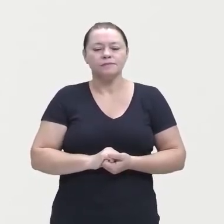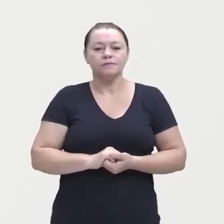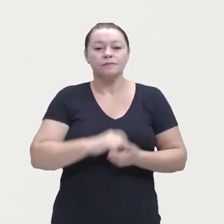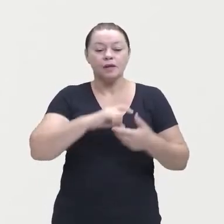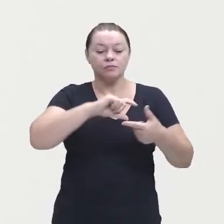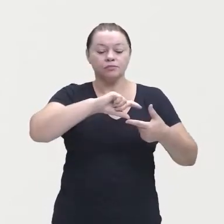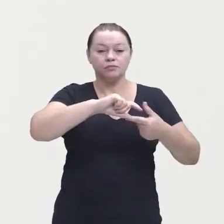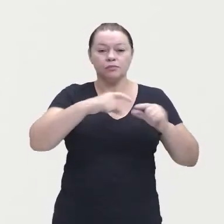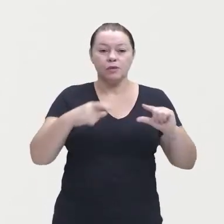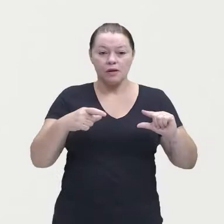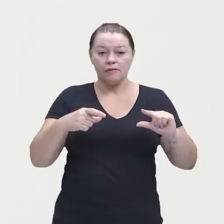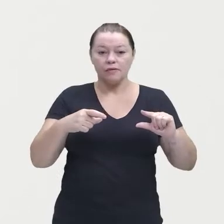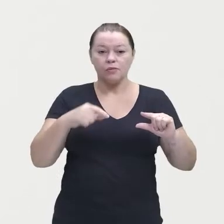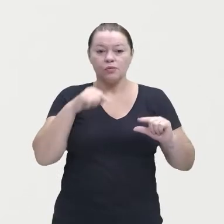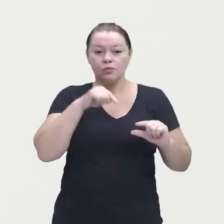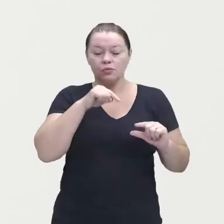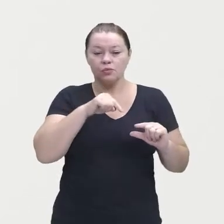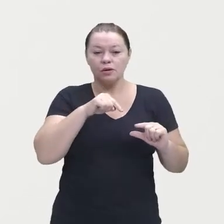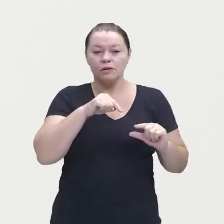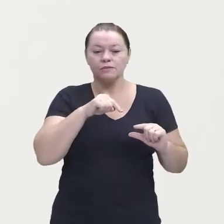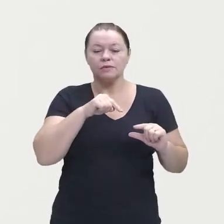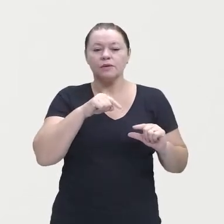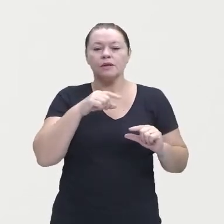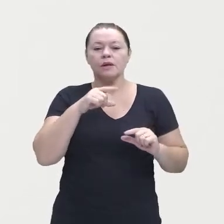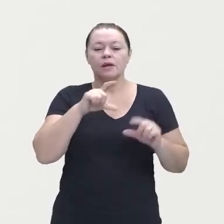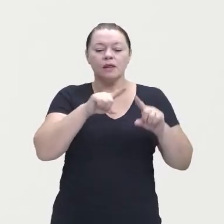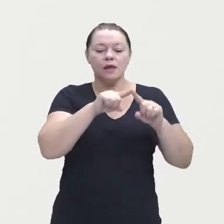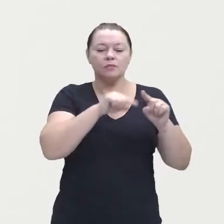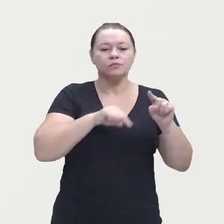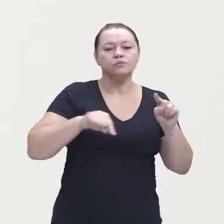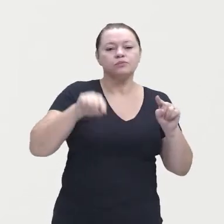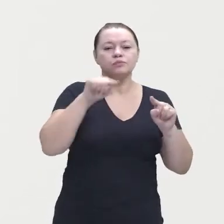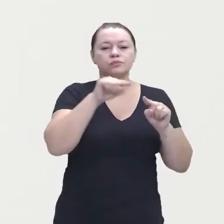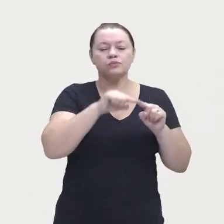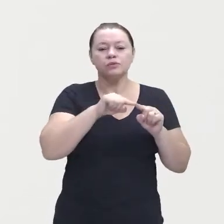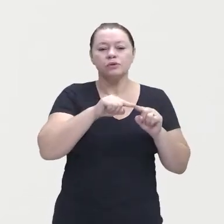Figura geométrica, círculo.